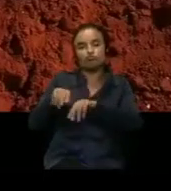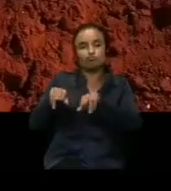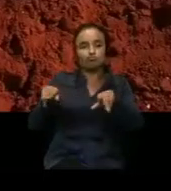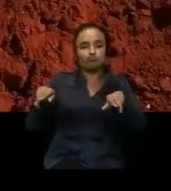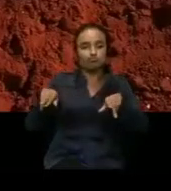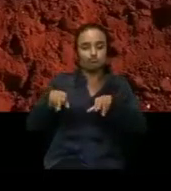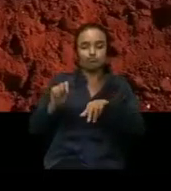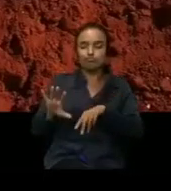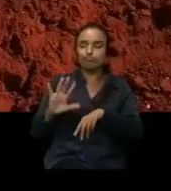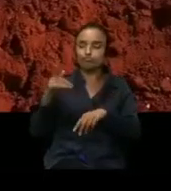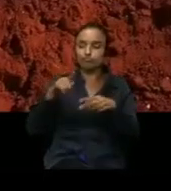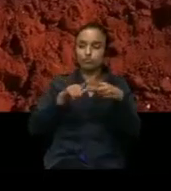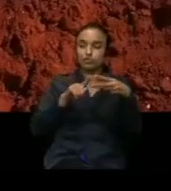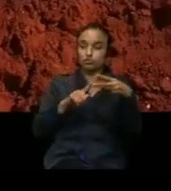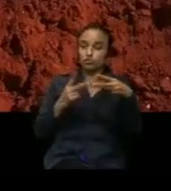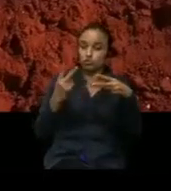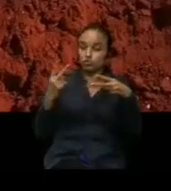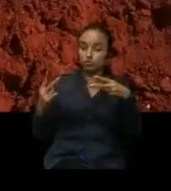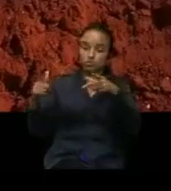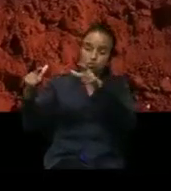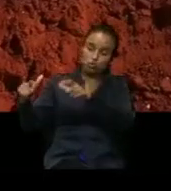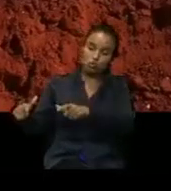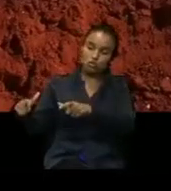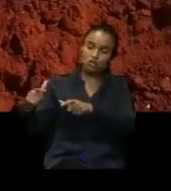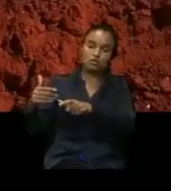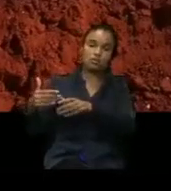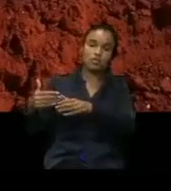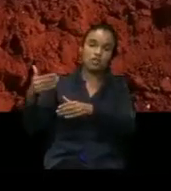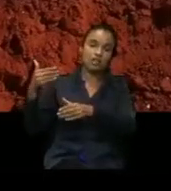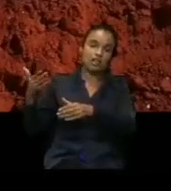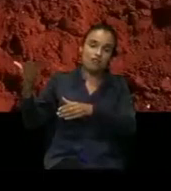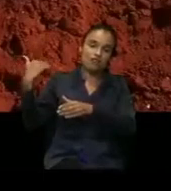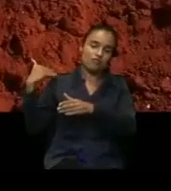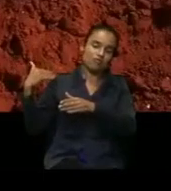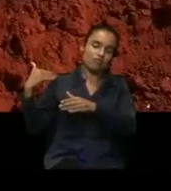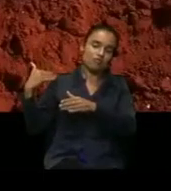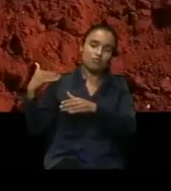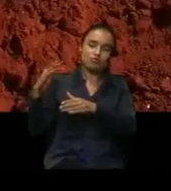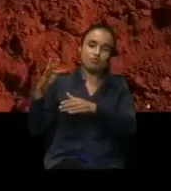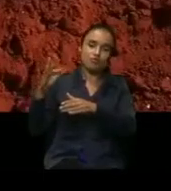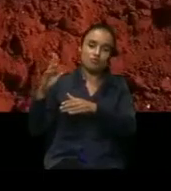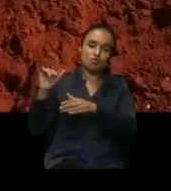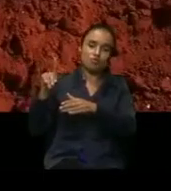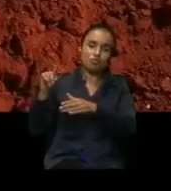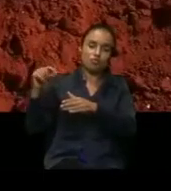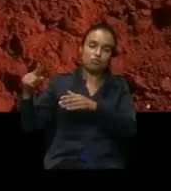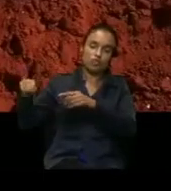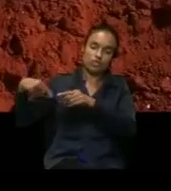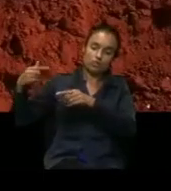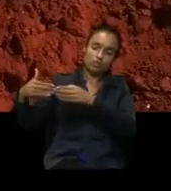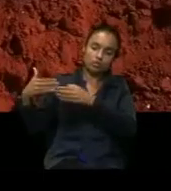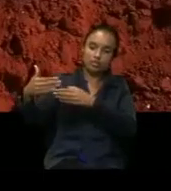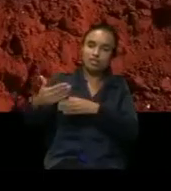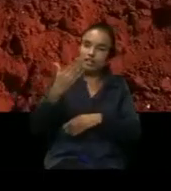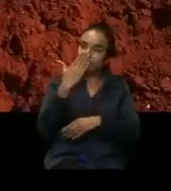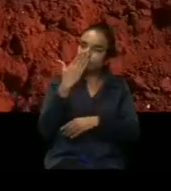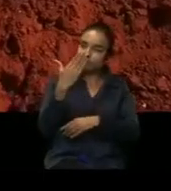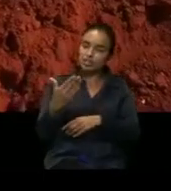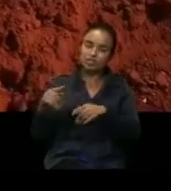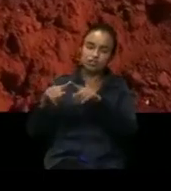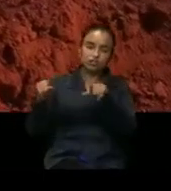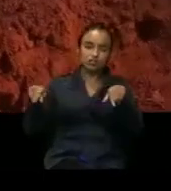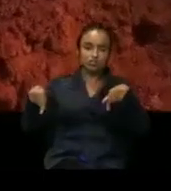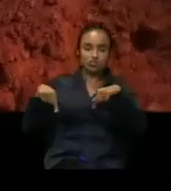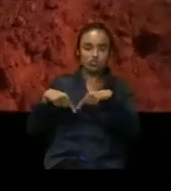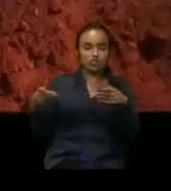edificação vai ocorrer em 2 etapas, uma lá no fundo e depois ela puxa para frente. Então, primeiro está sendo feita essa primeira etapa, que é lá no fundo. Então, vamos dar o